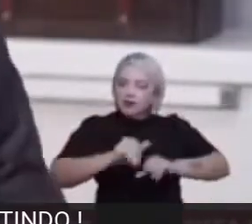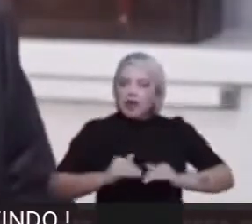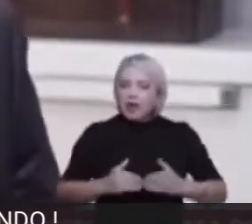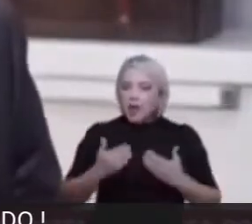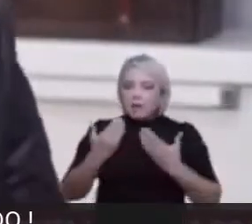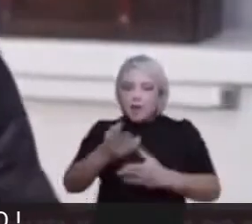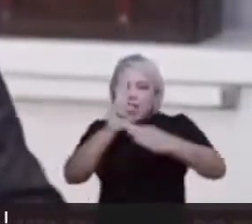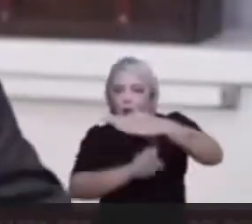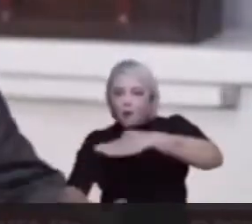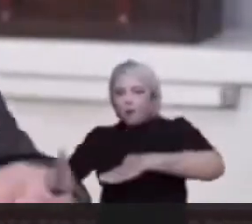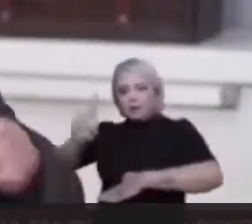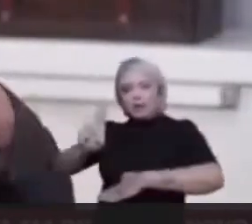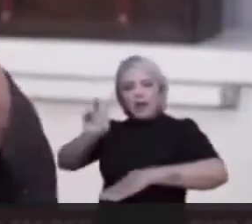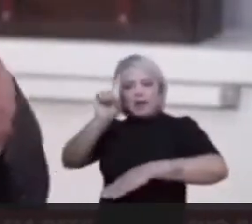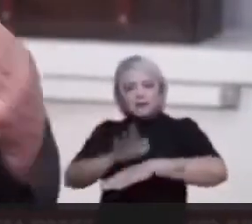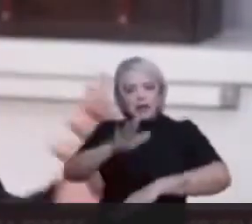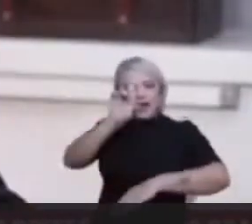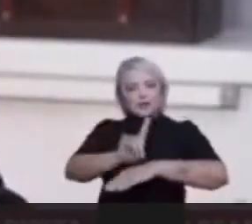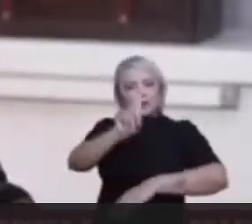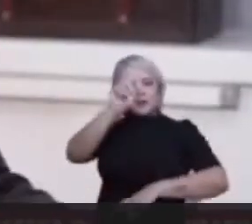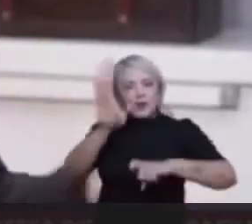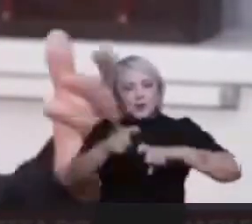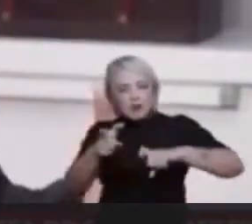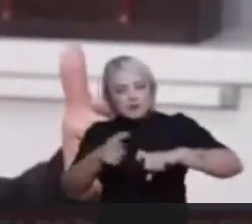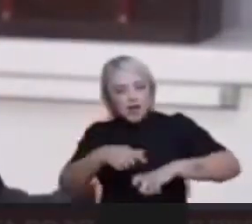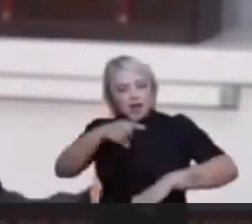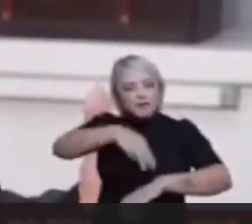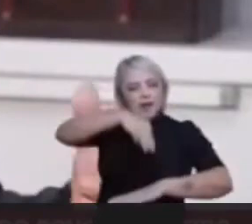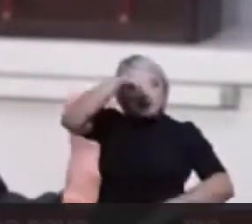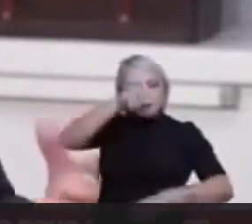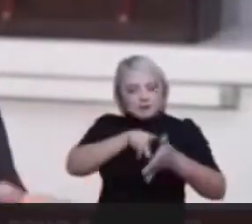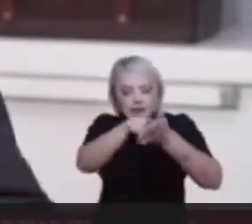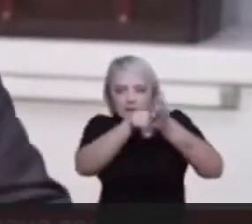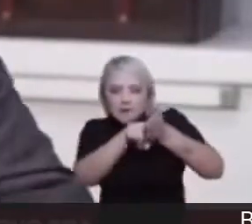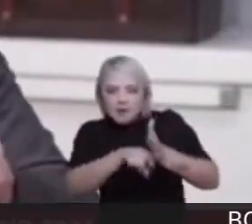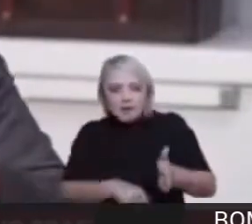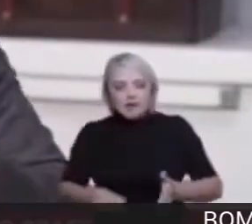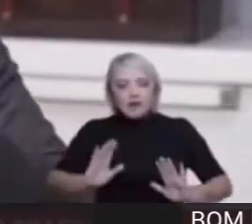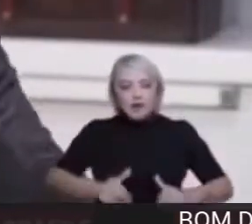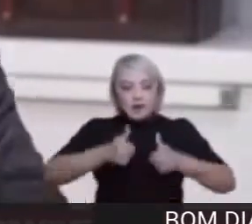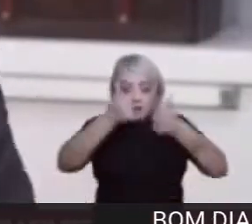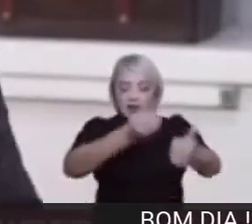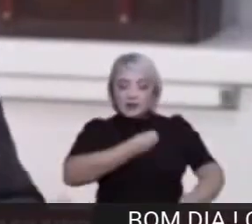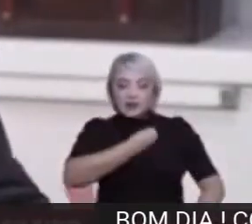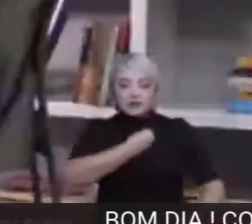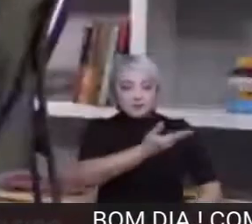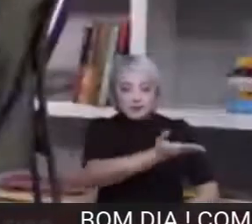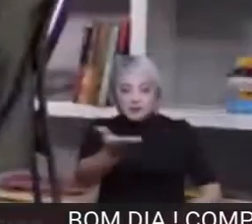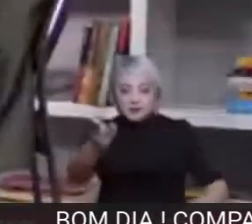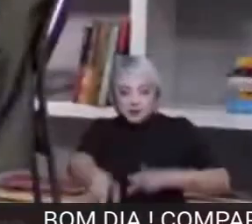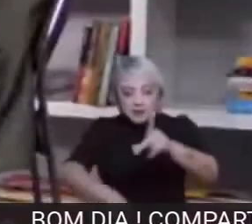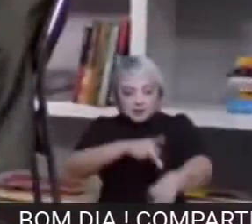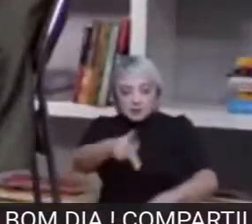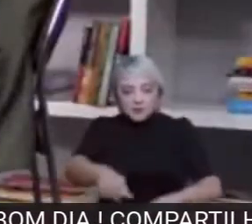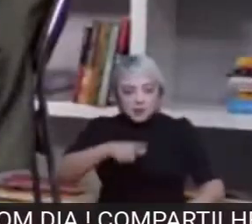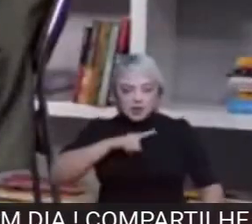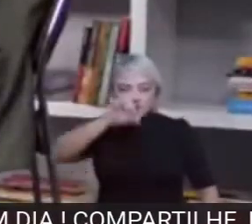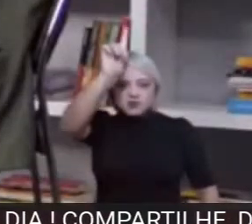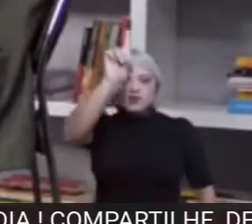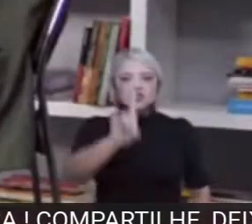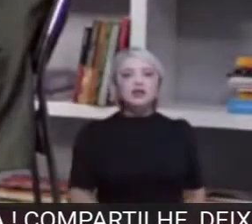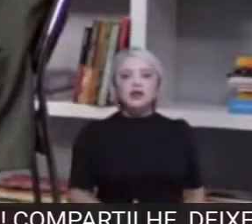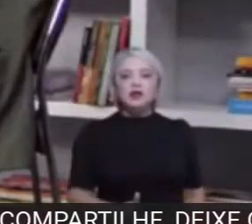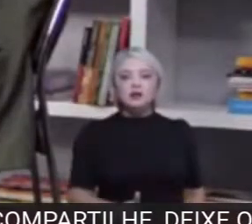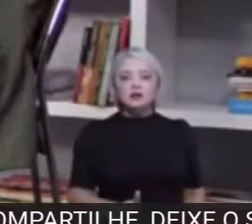doutor, mais mestre, mais pesquisa e mais qualidade de vida para esse povo que tem o direito de ver a